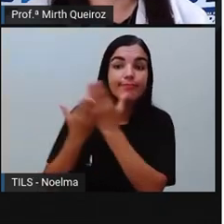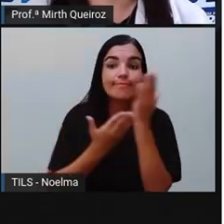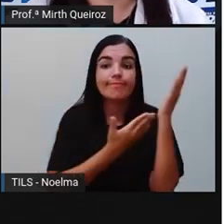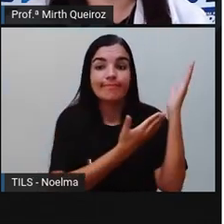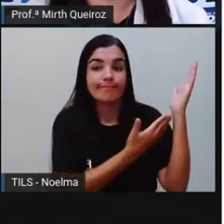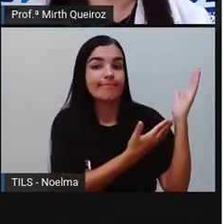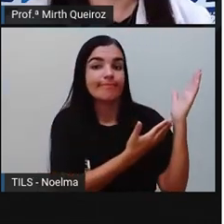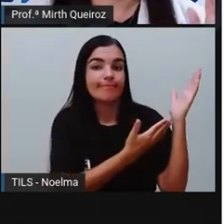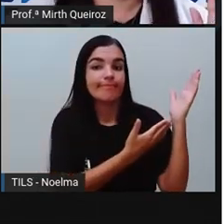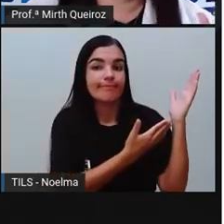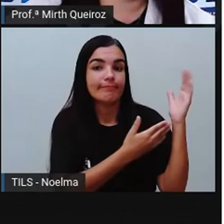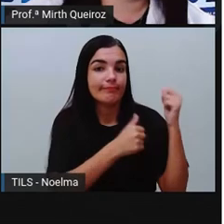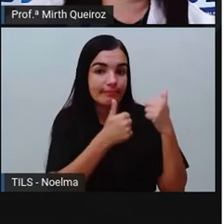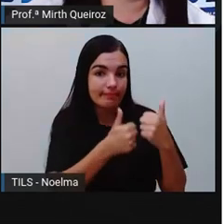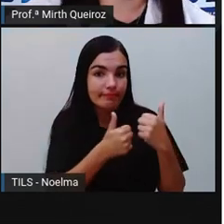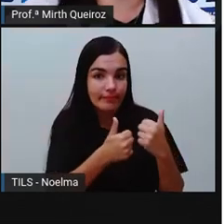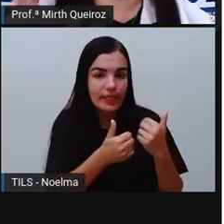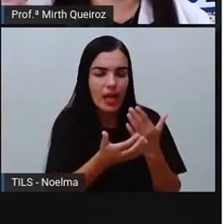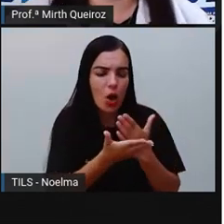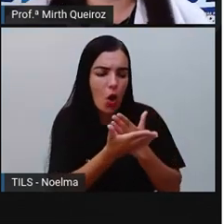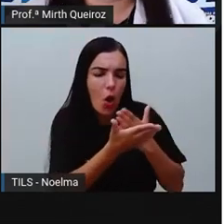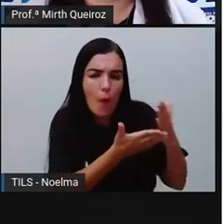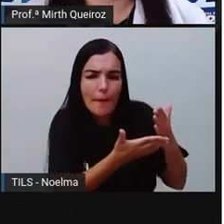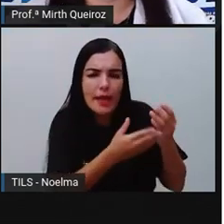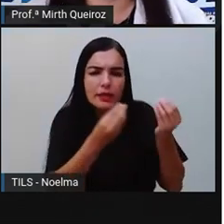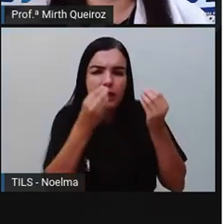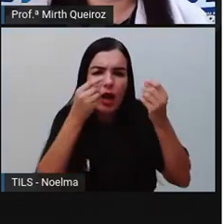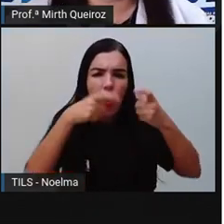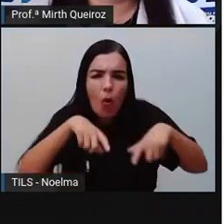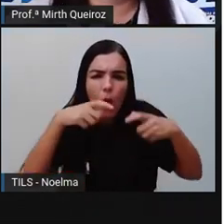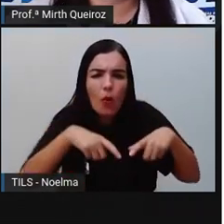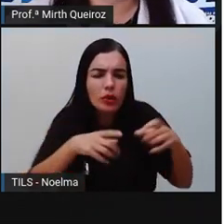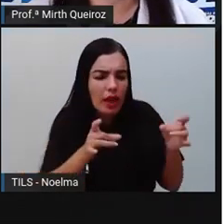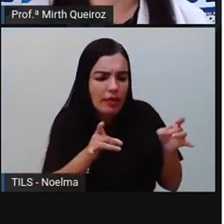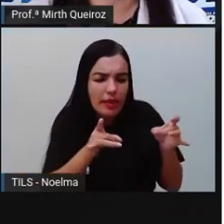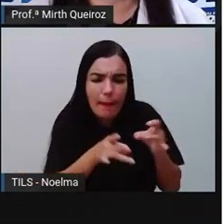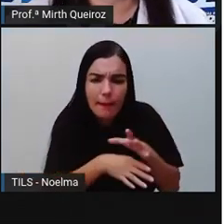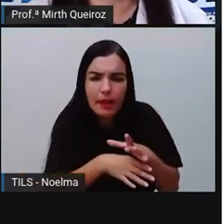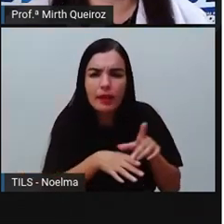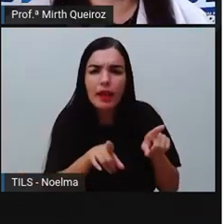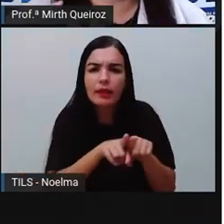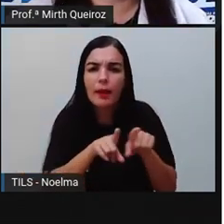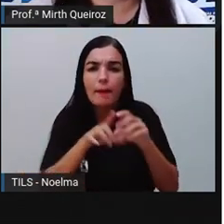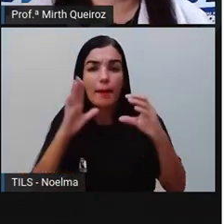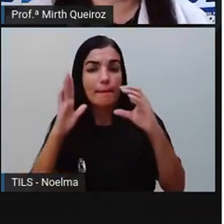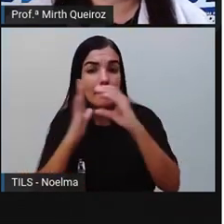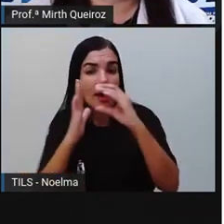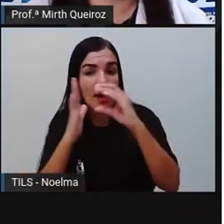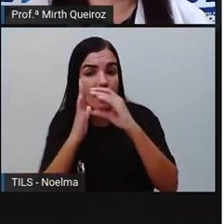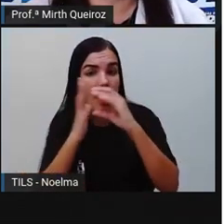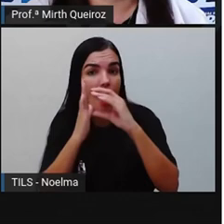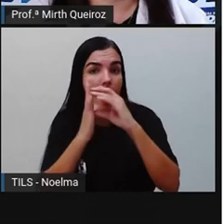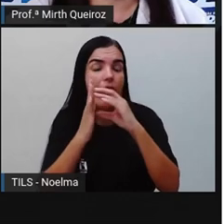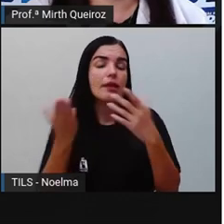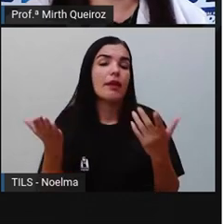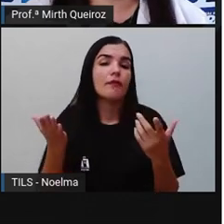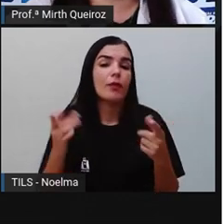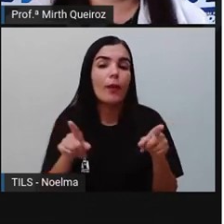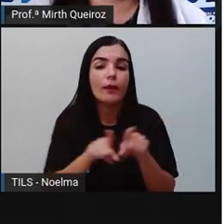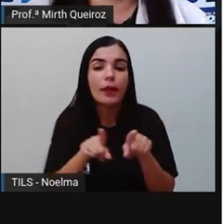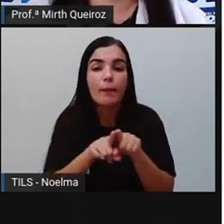do texto, né? Onde começa, onde termina, o parágrafo também, o espaçamento do parágrafo,